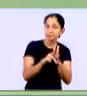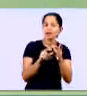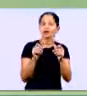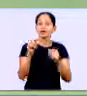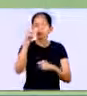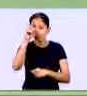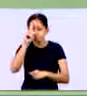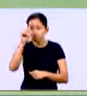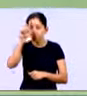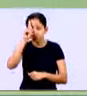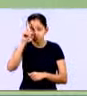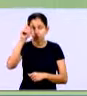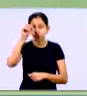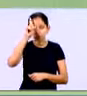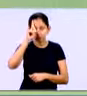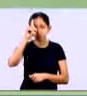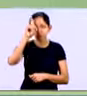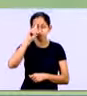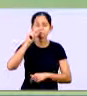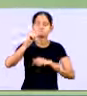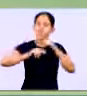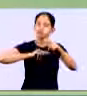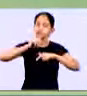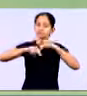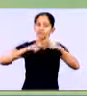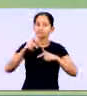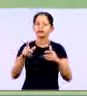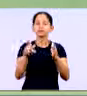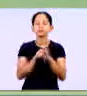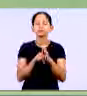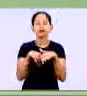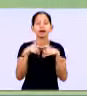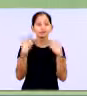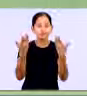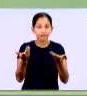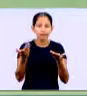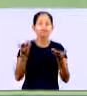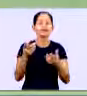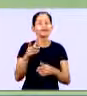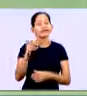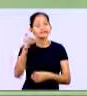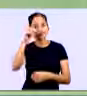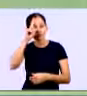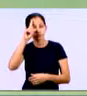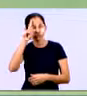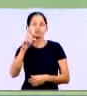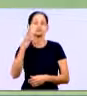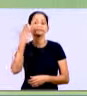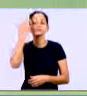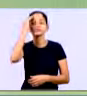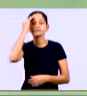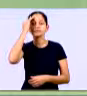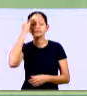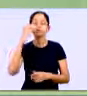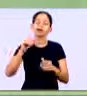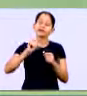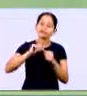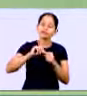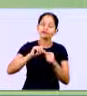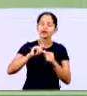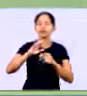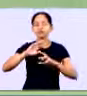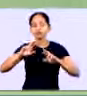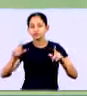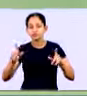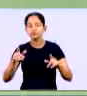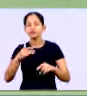dia da empresa e representa a parcela do investimento que circula de uma forma a